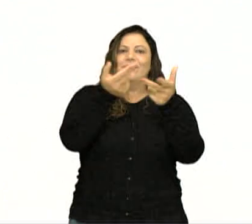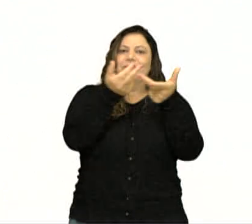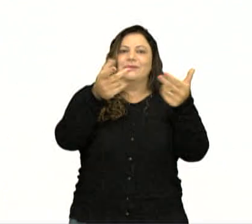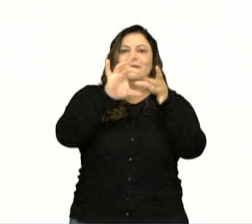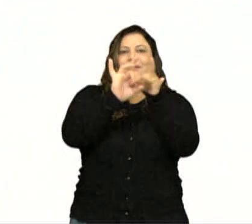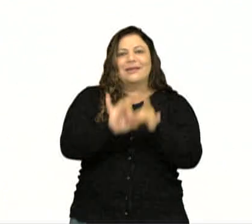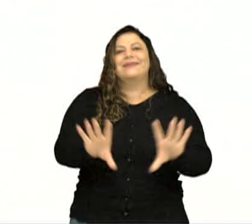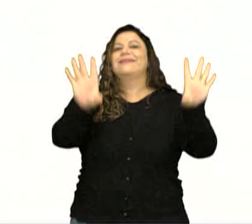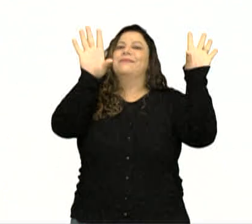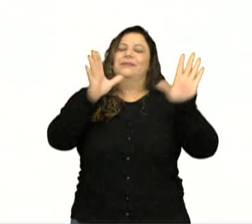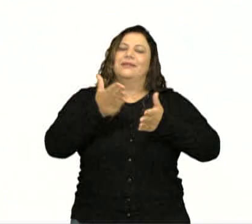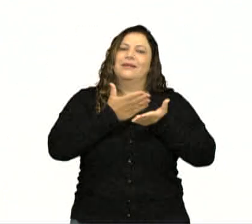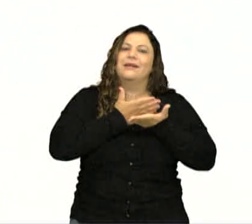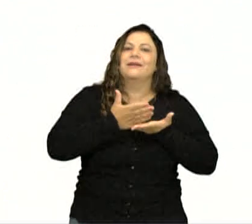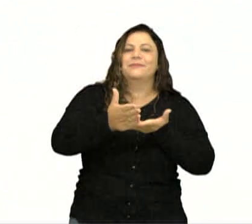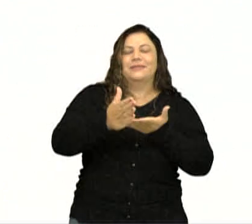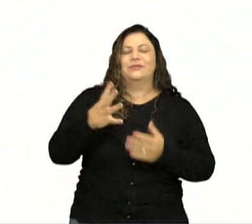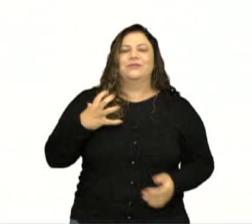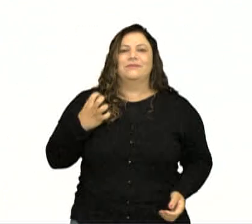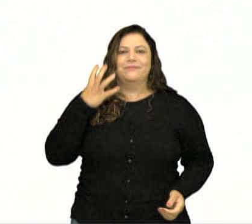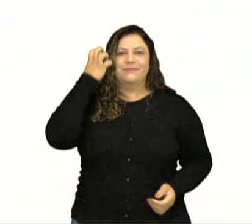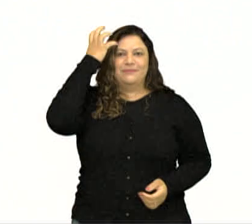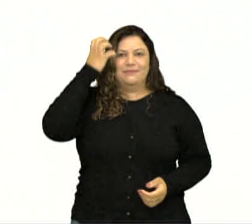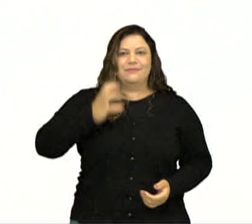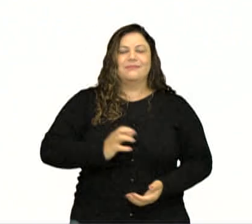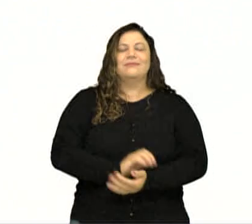liberdade a partir de Spinoza.